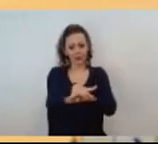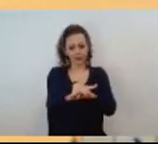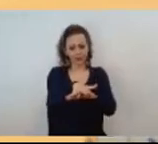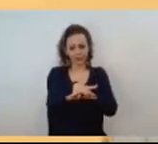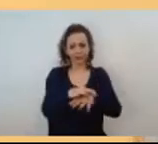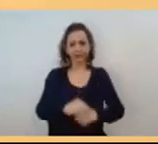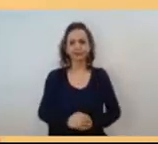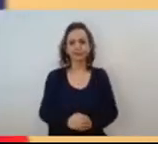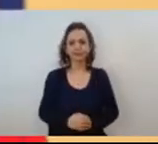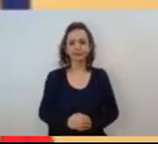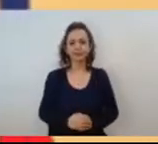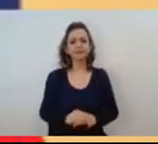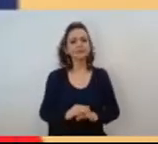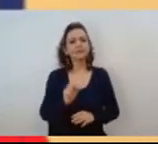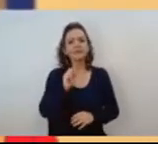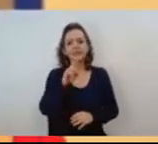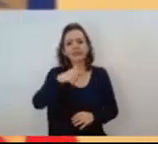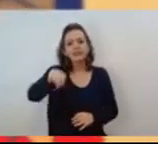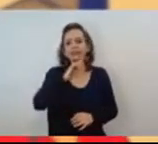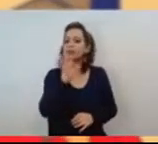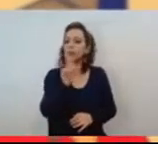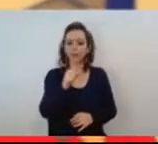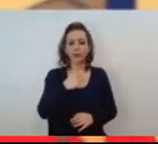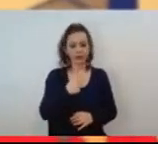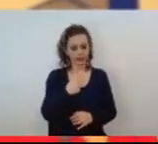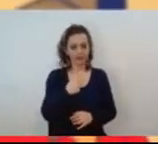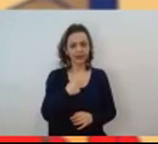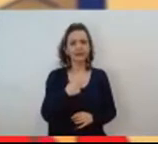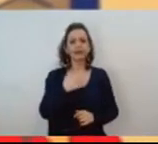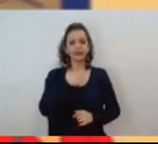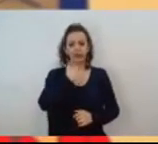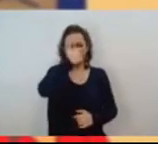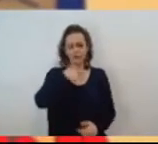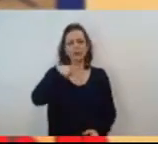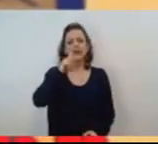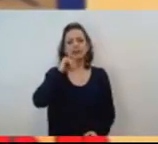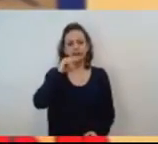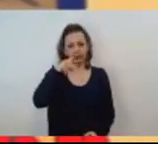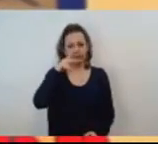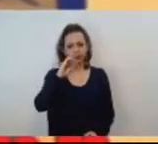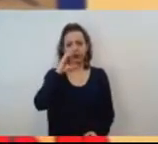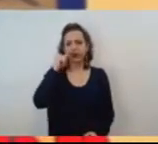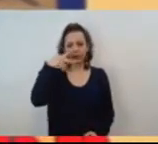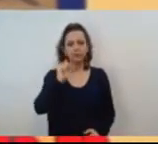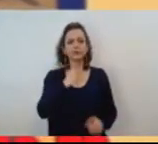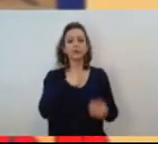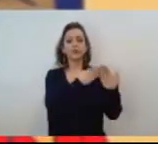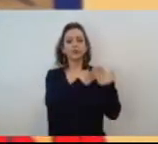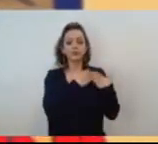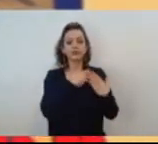para quem não me conhece eu sou Kiko Campos diretor de RH responsável pelas áreas de Cultura talento e